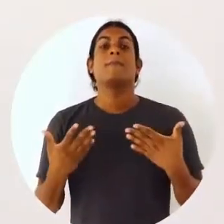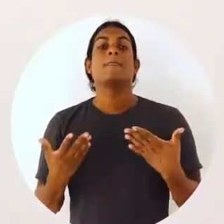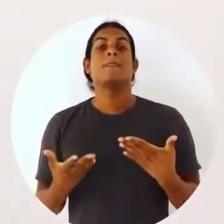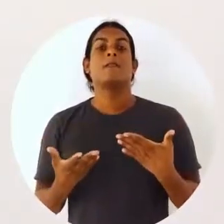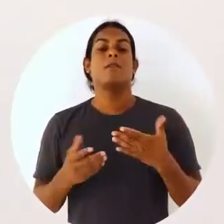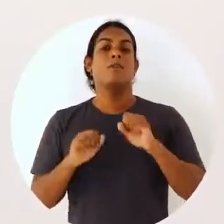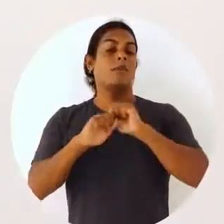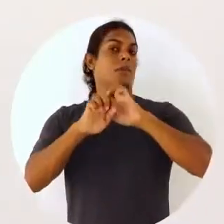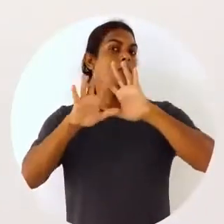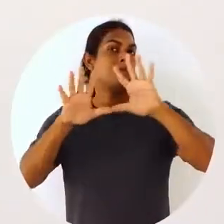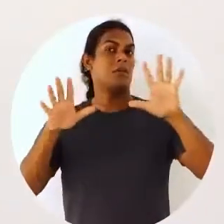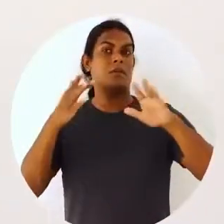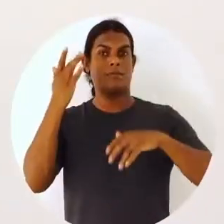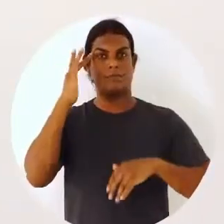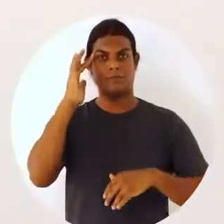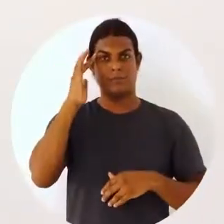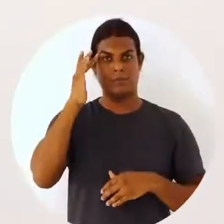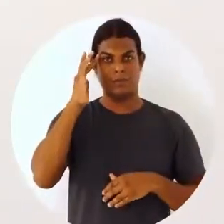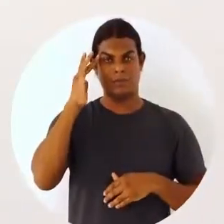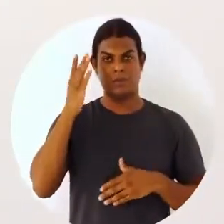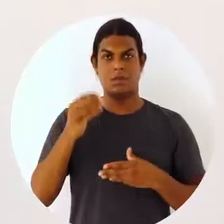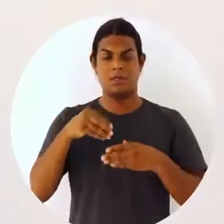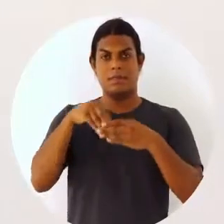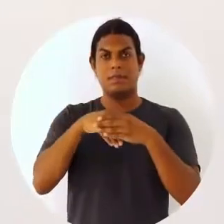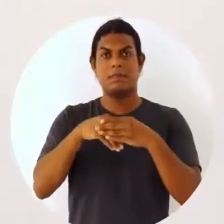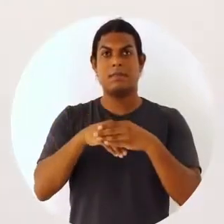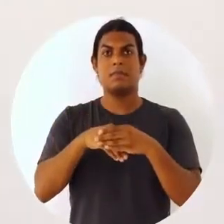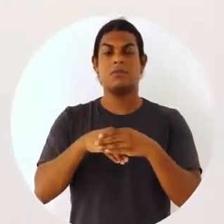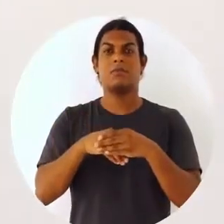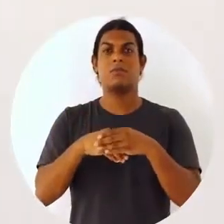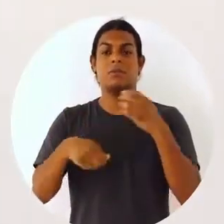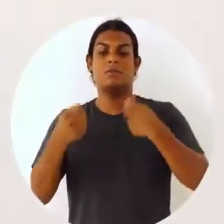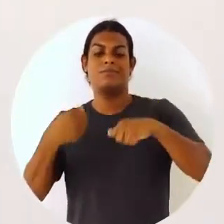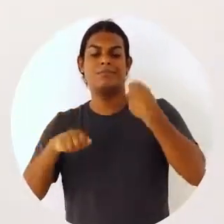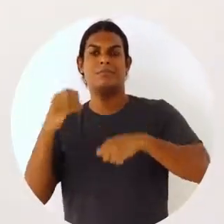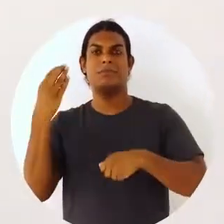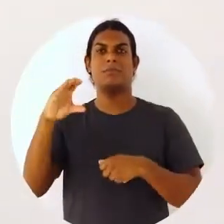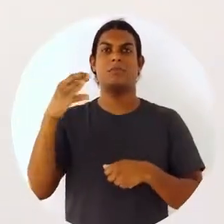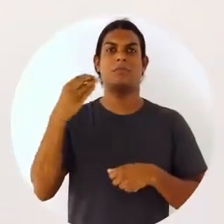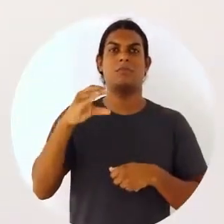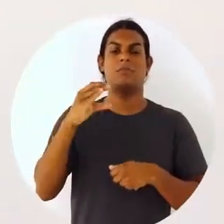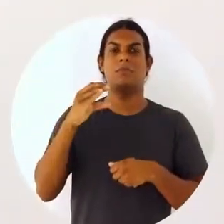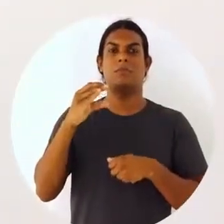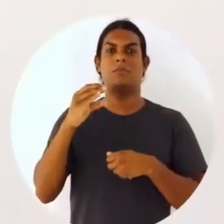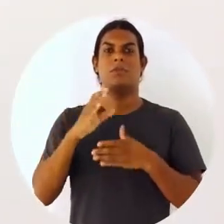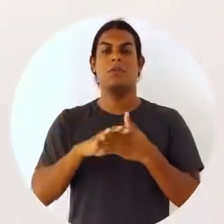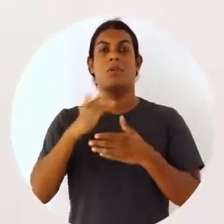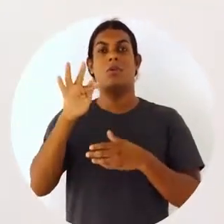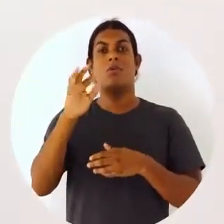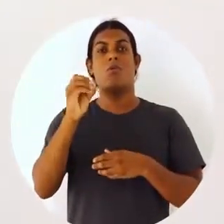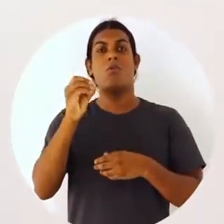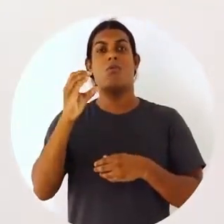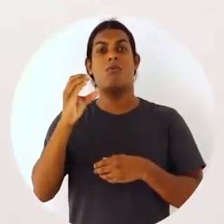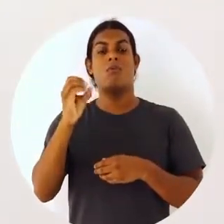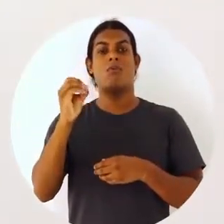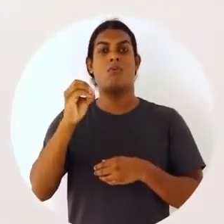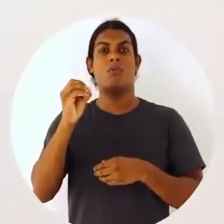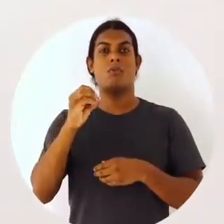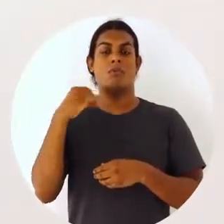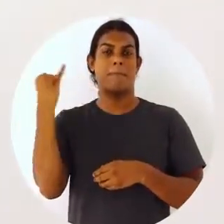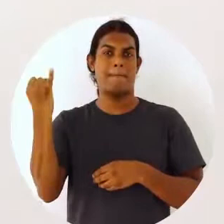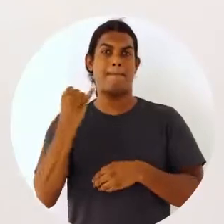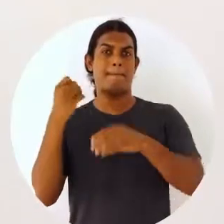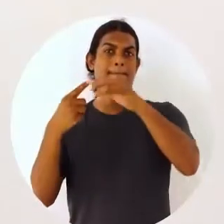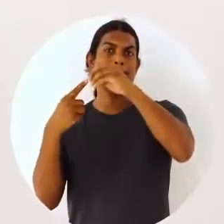muito claro para a gente que, dentro da administração científica, o foco era processo interno. O funcionário, ele é como se fosse